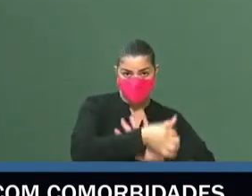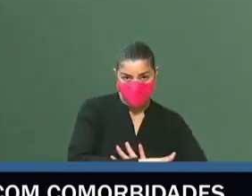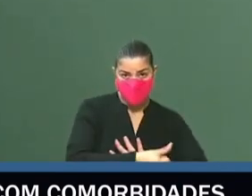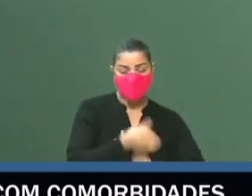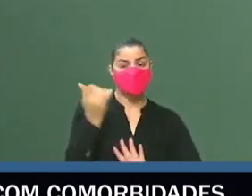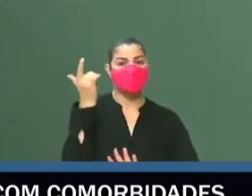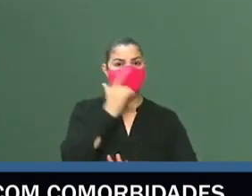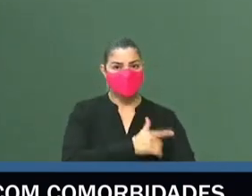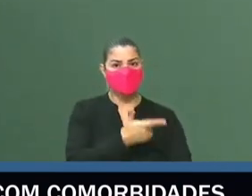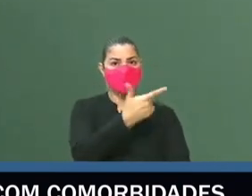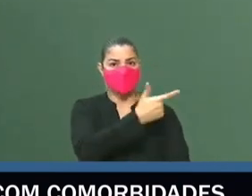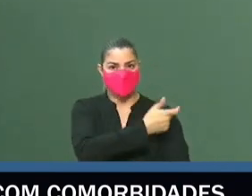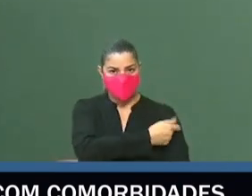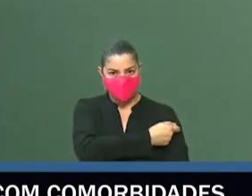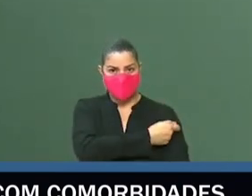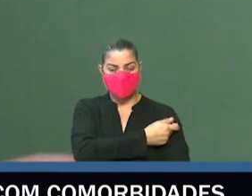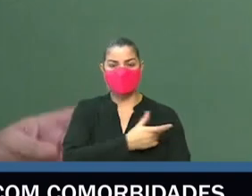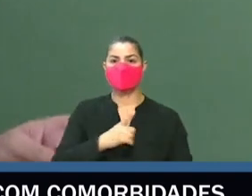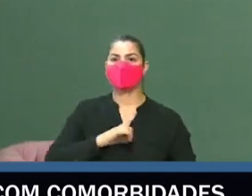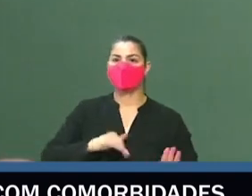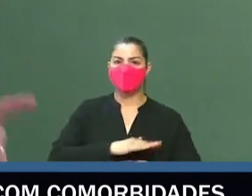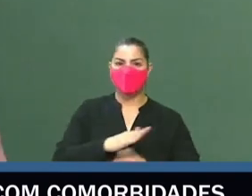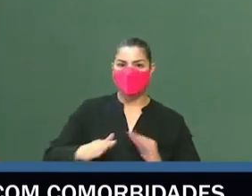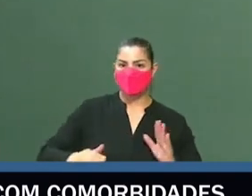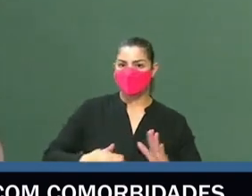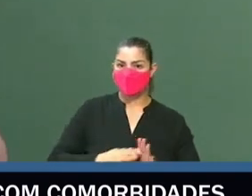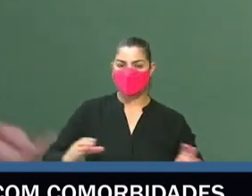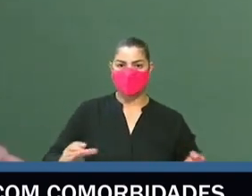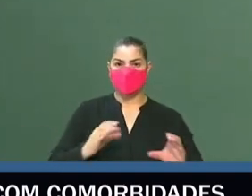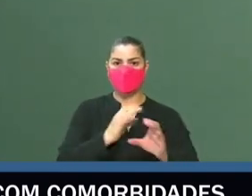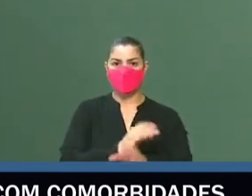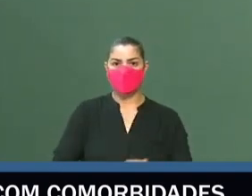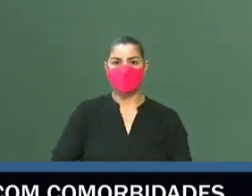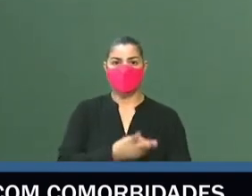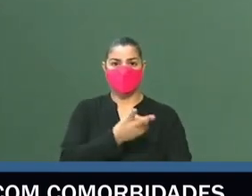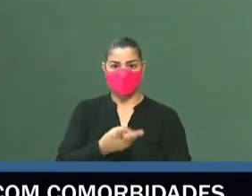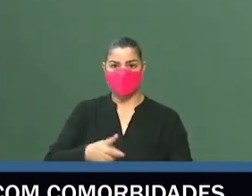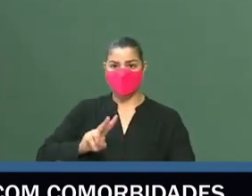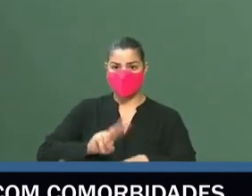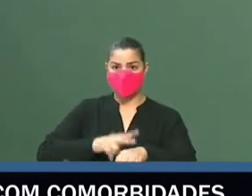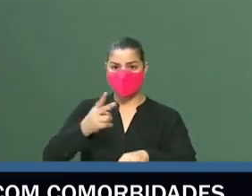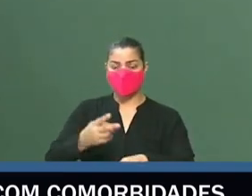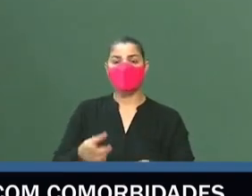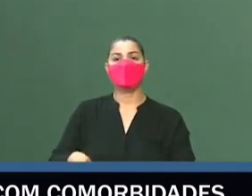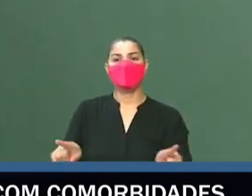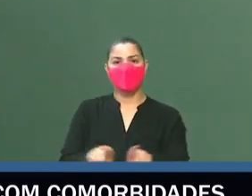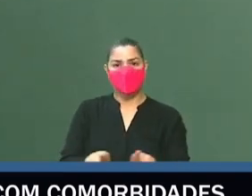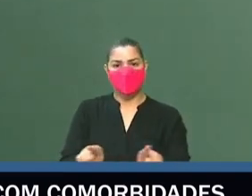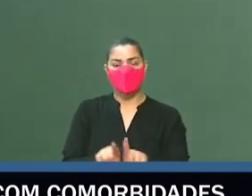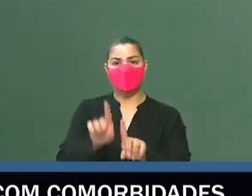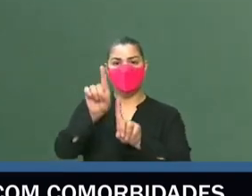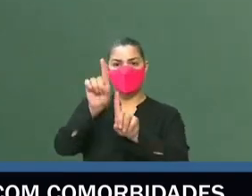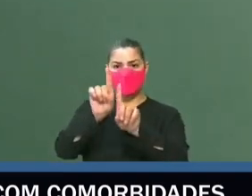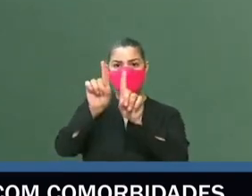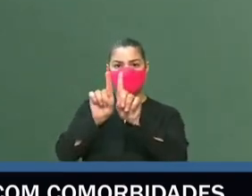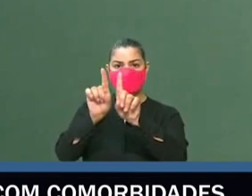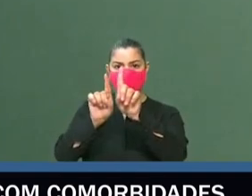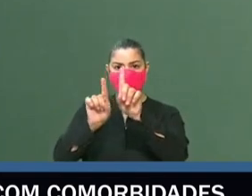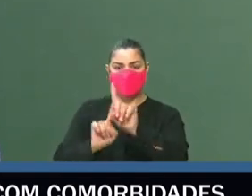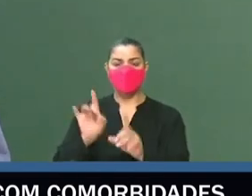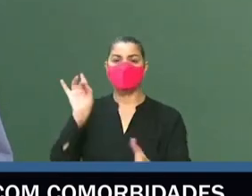vacinal as ou seja com as vacinas feitas em duas doses que há um decréscimo acentuado